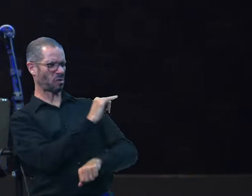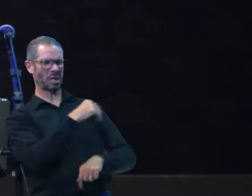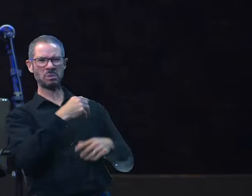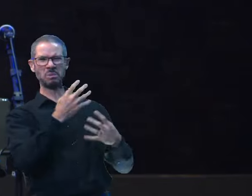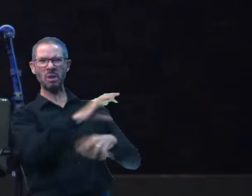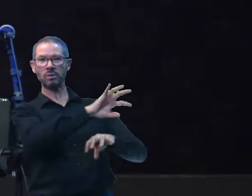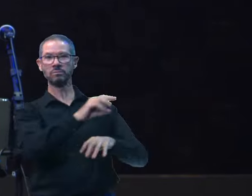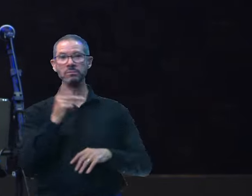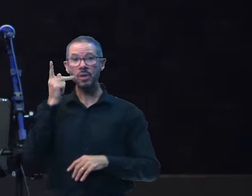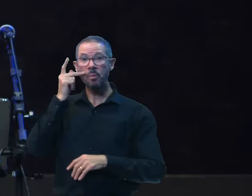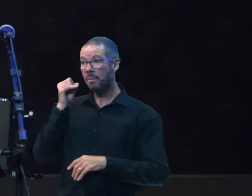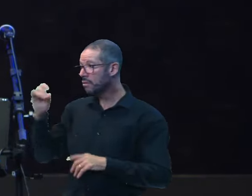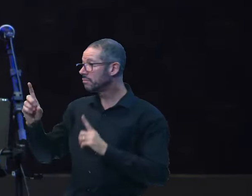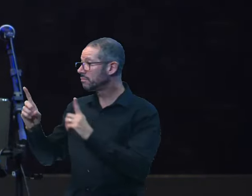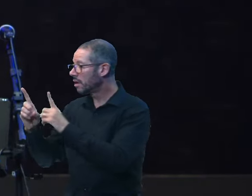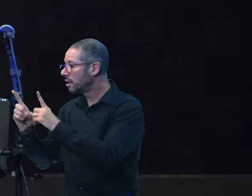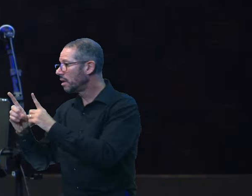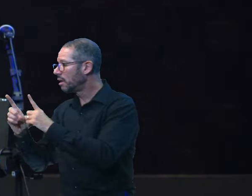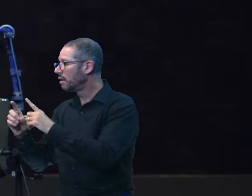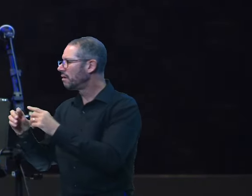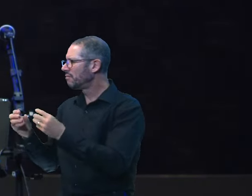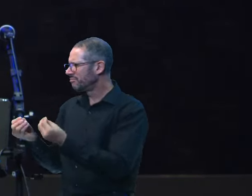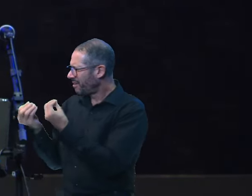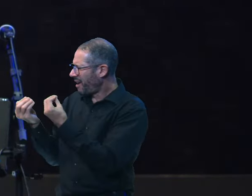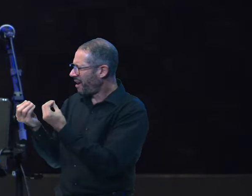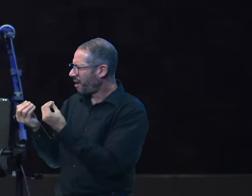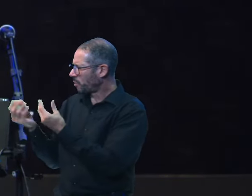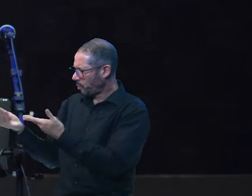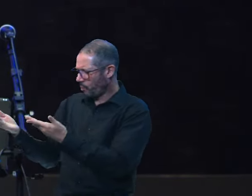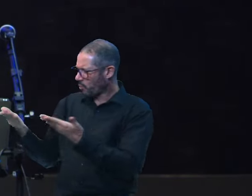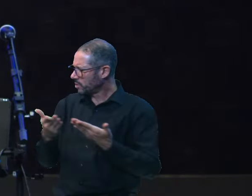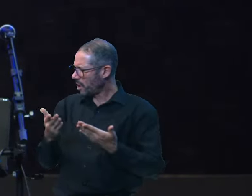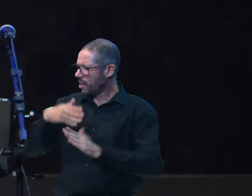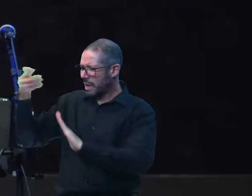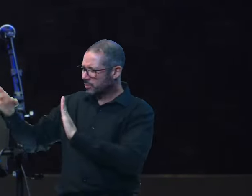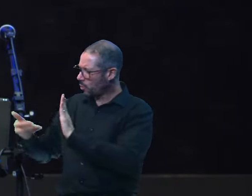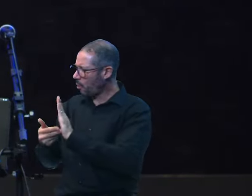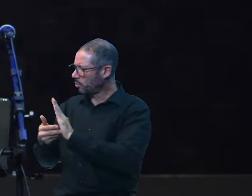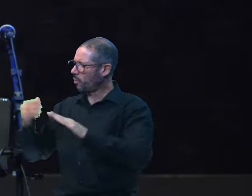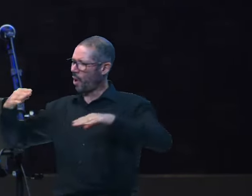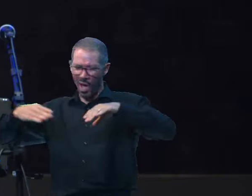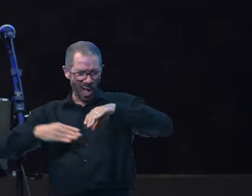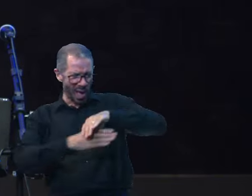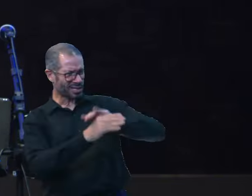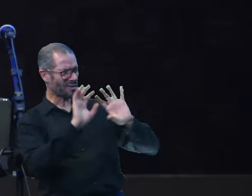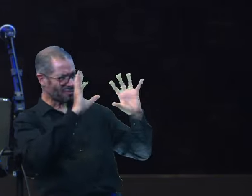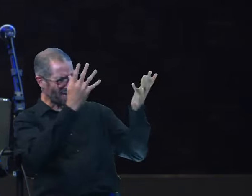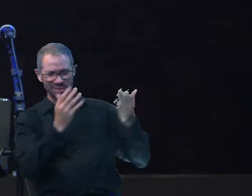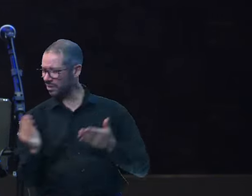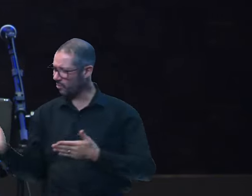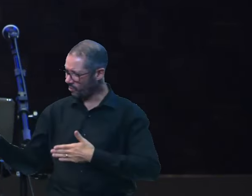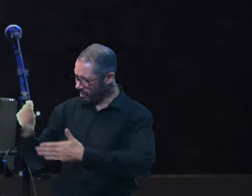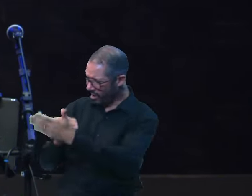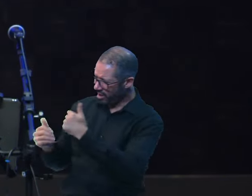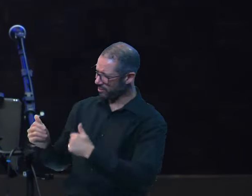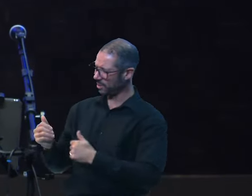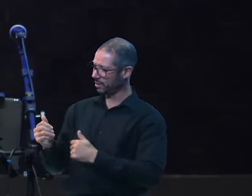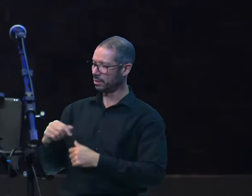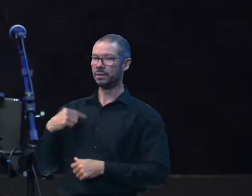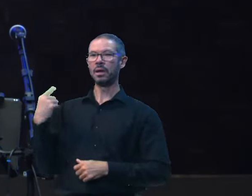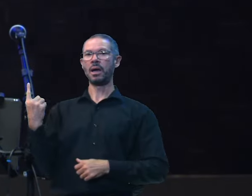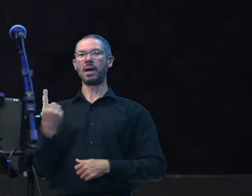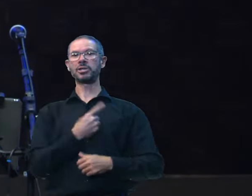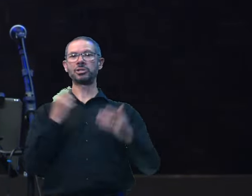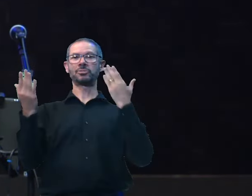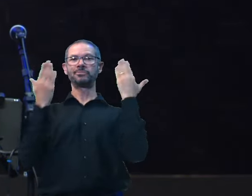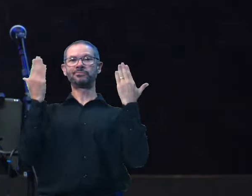E o pai vem e fala: entra, é para todo mundo. É para todo mundo, entra para a festa. E a gente está perdendo